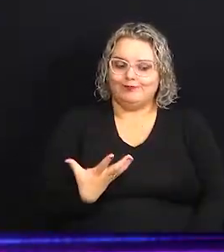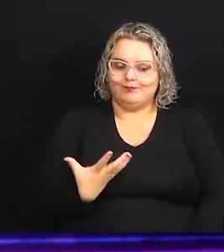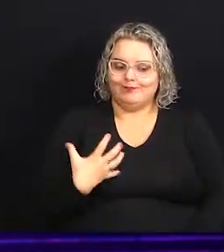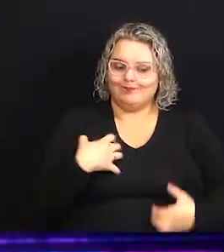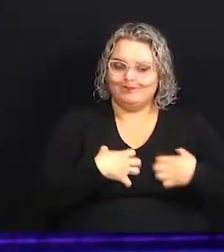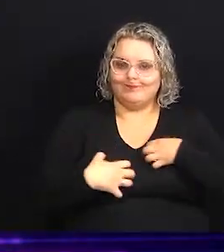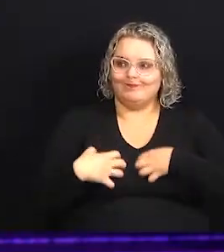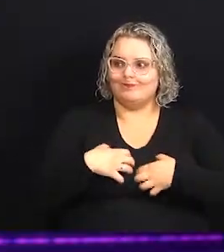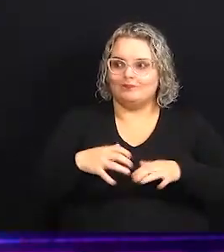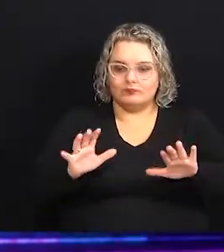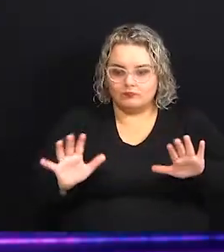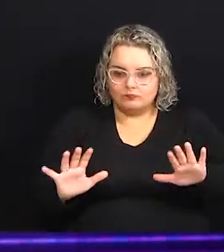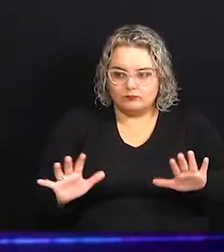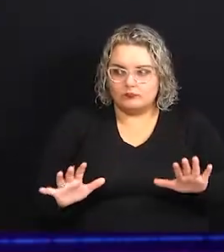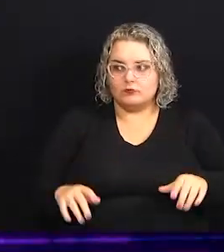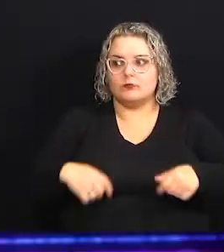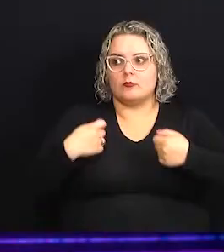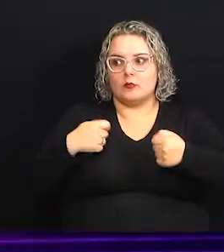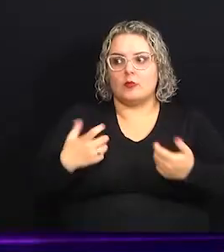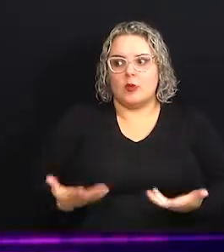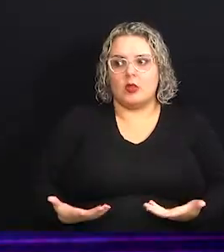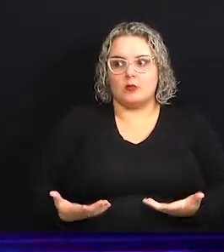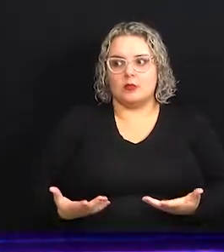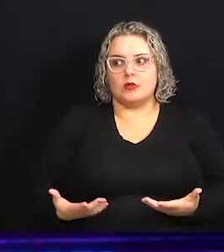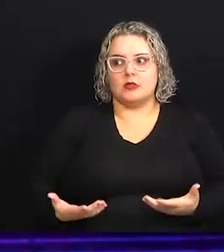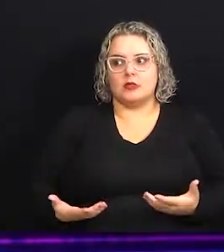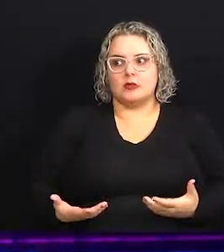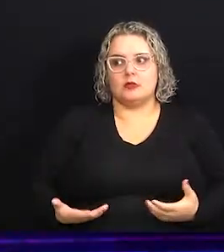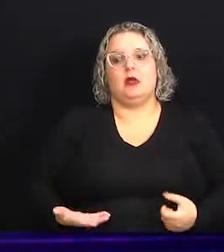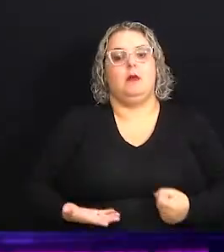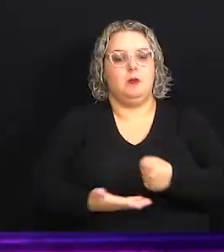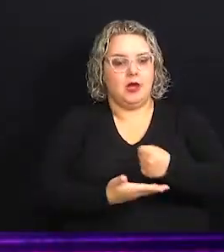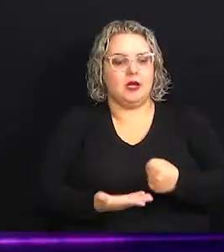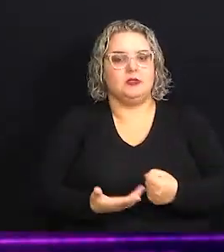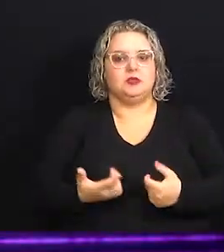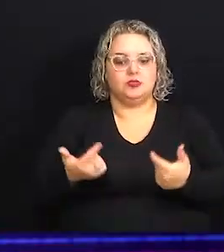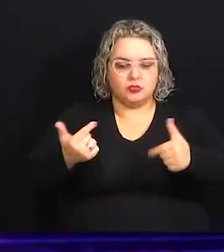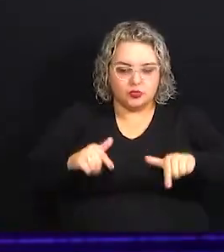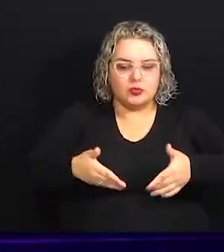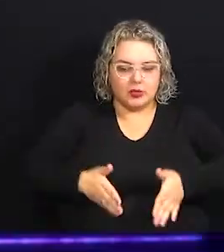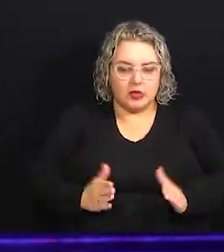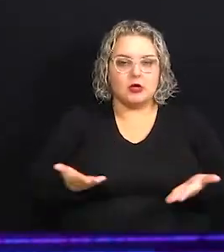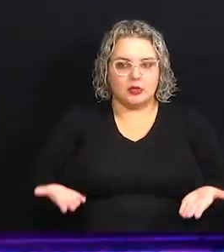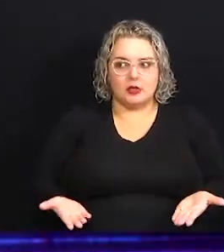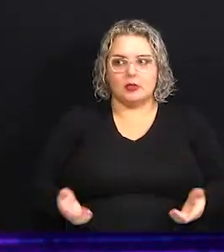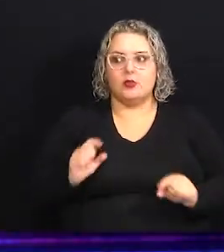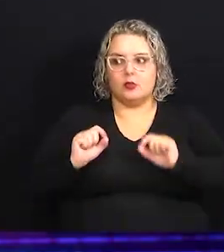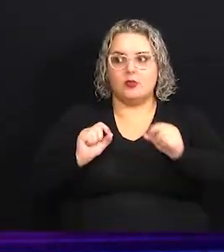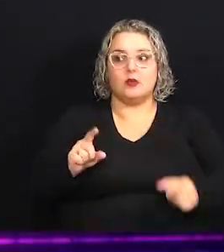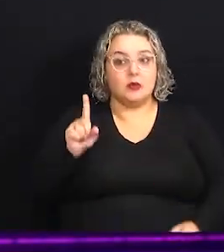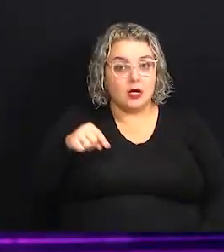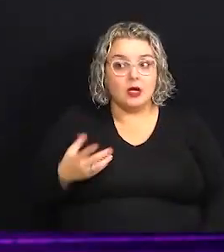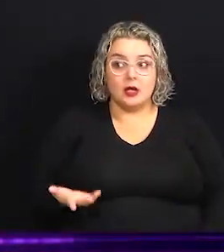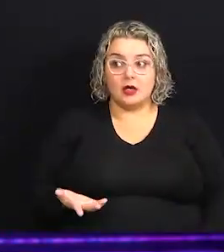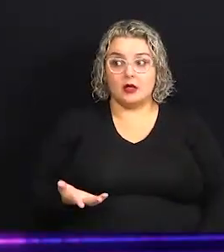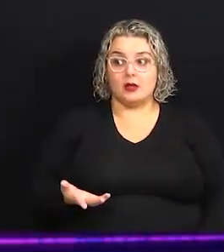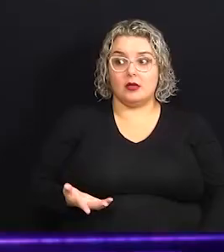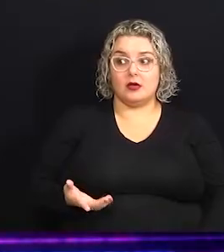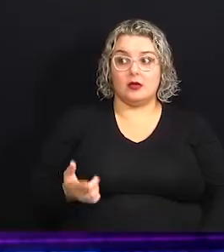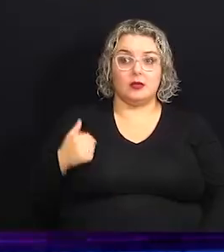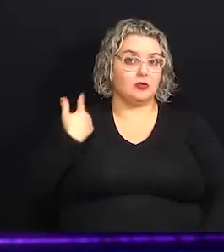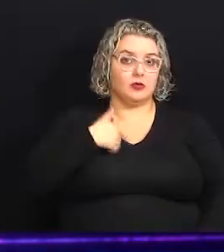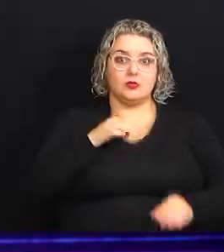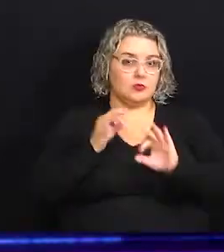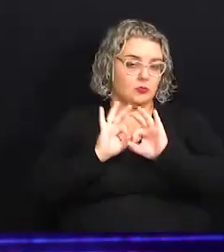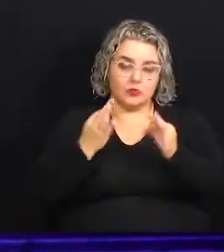que um desespero de falar: não, eu preciso trazer a raiz de onde eu vim, né? O que a gente é, porque a gente não é uma